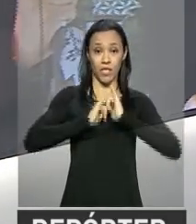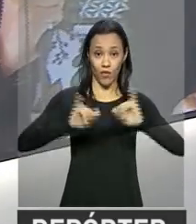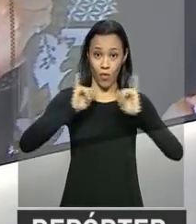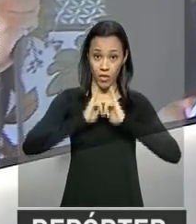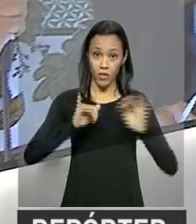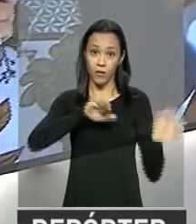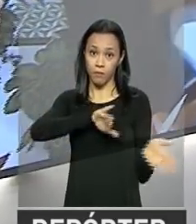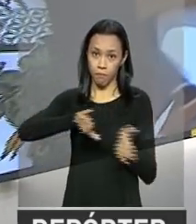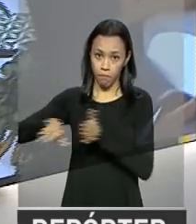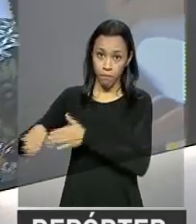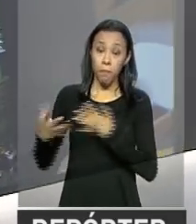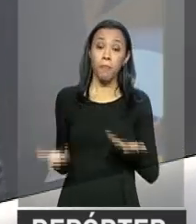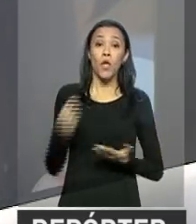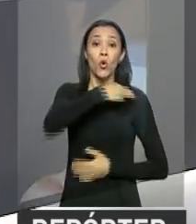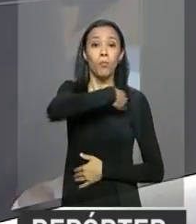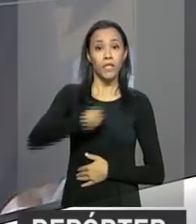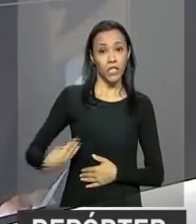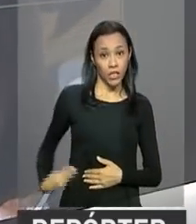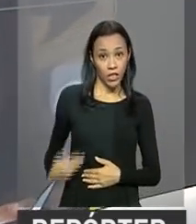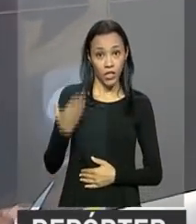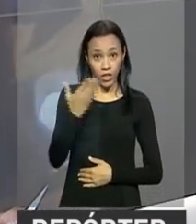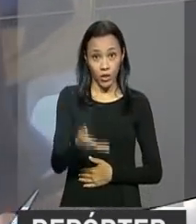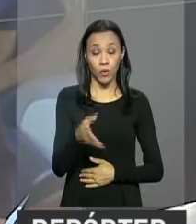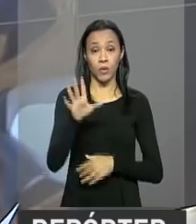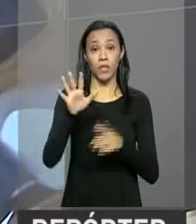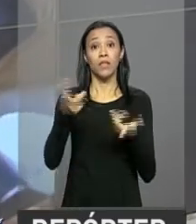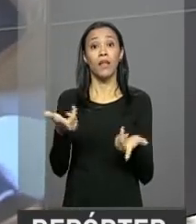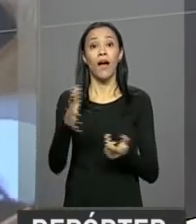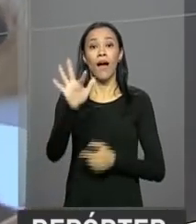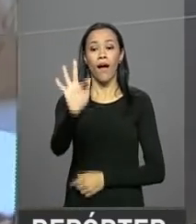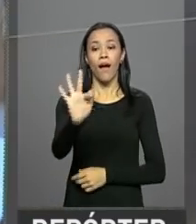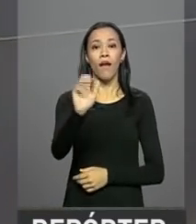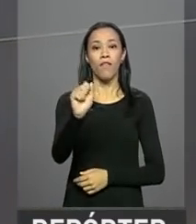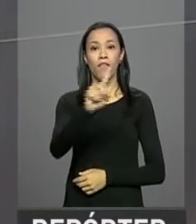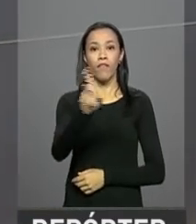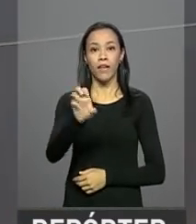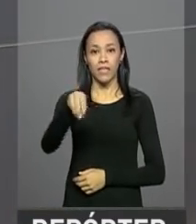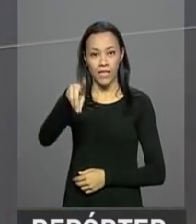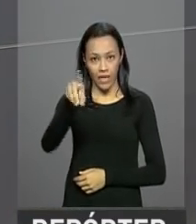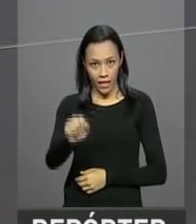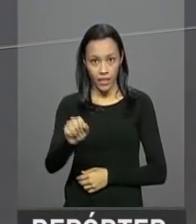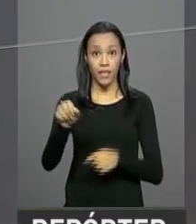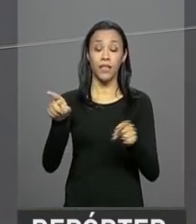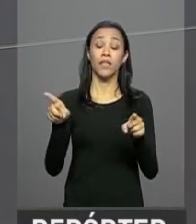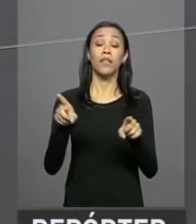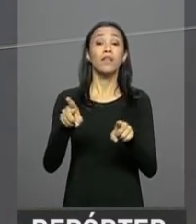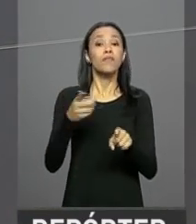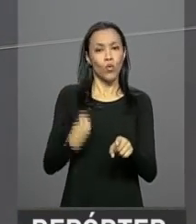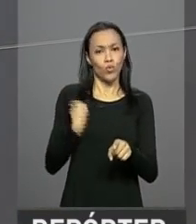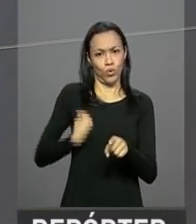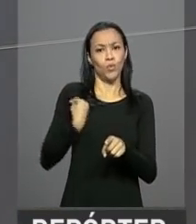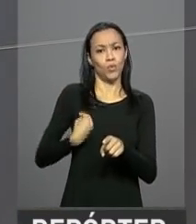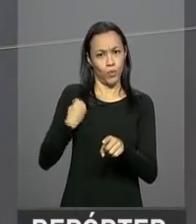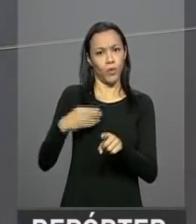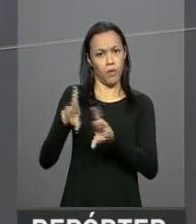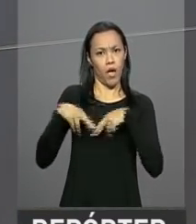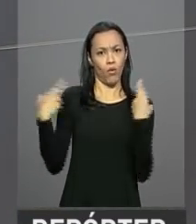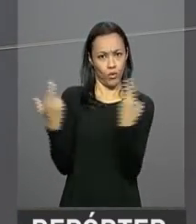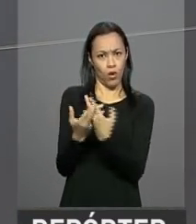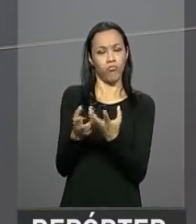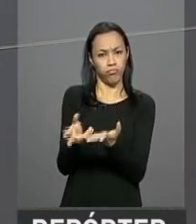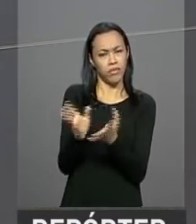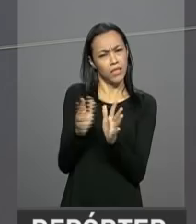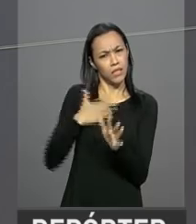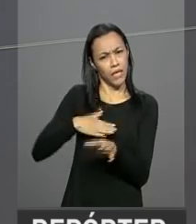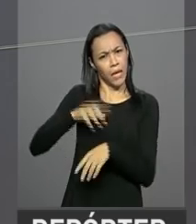Bem, o ministro da Fazenda e da Previdência Social, como já adiantou a Daniela Almeida, Henrique Meirelles, ele ainda está lá na reunião no Palácio do Planalto. Daqui a pouco